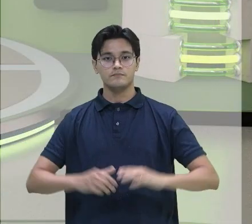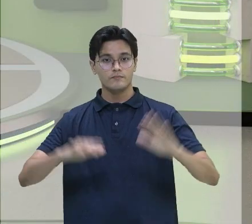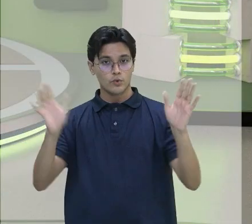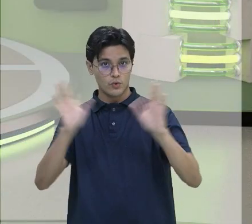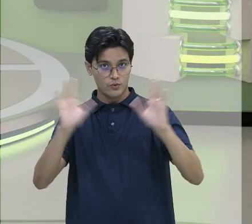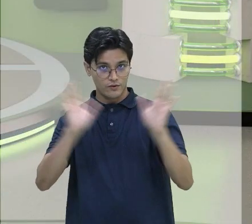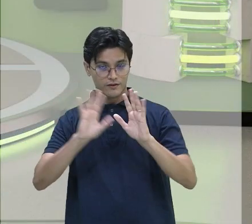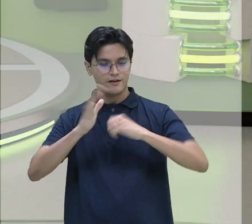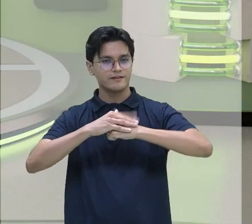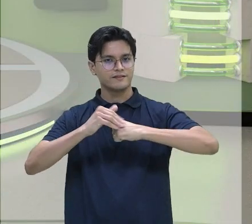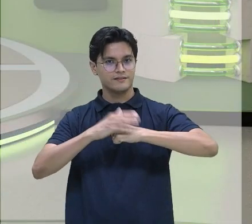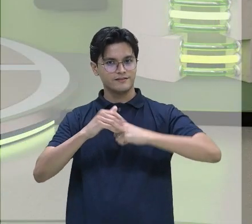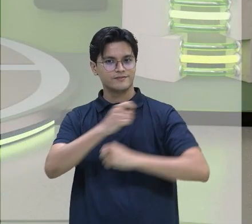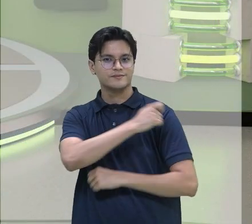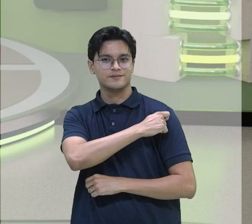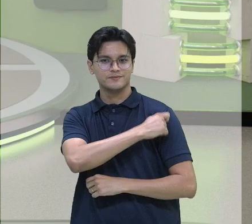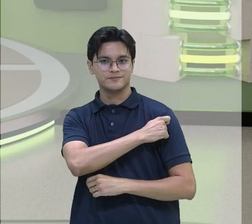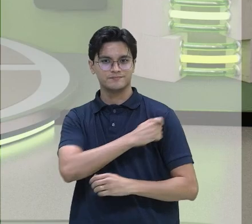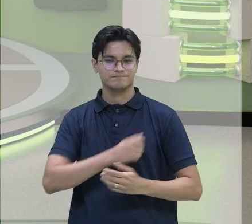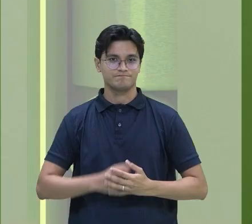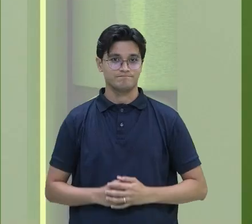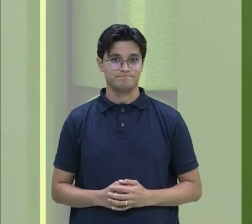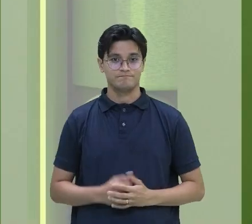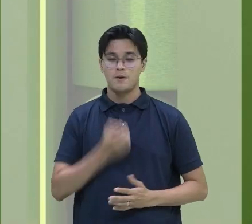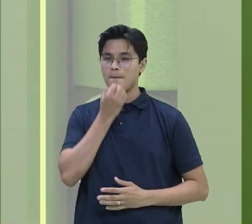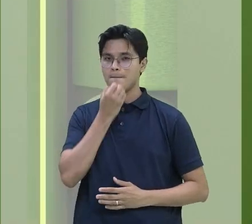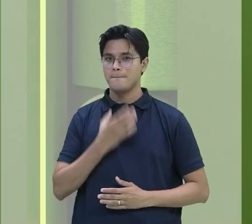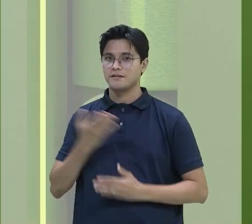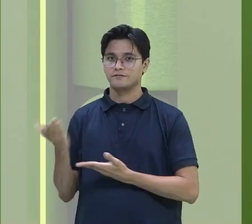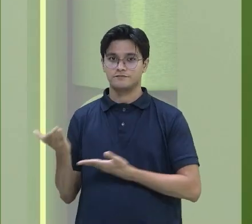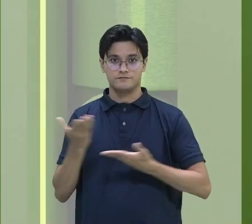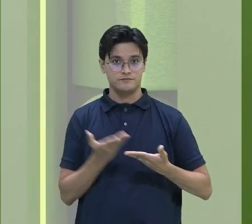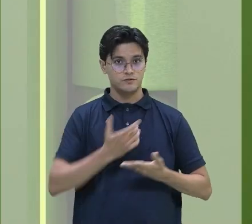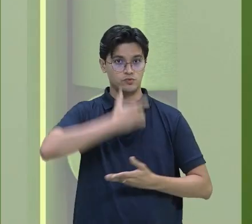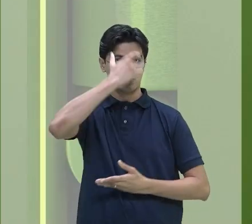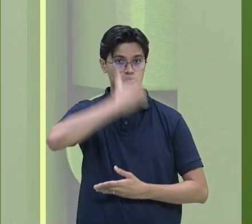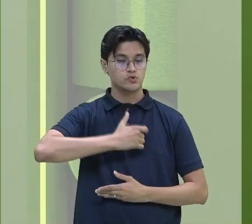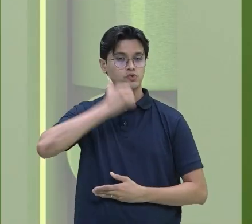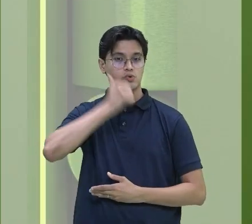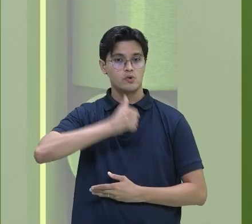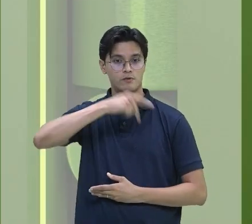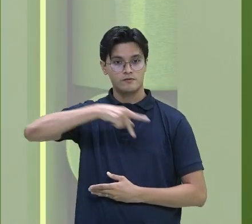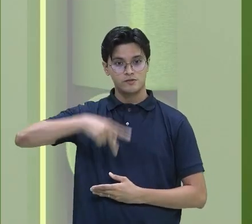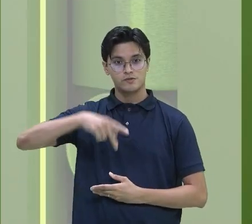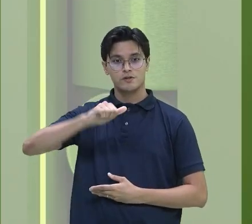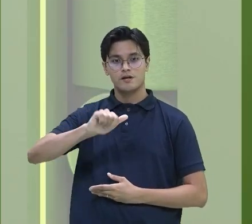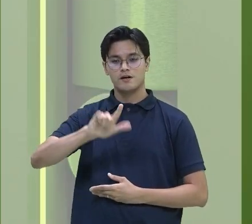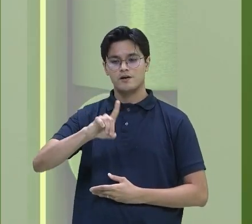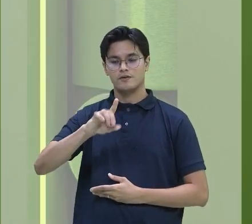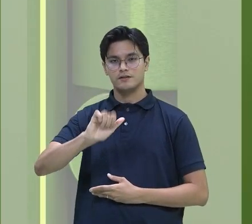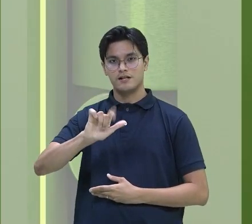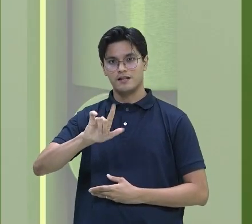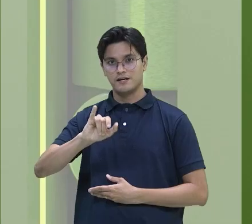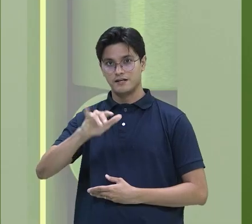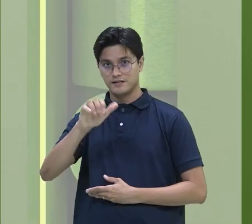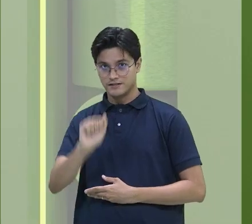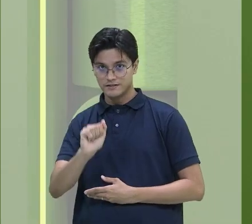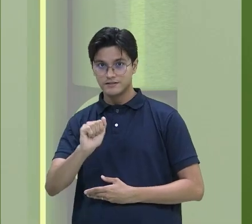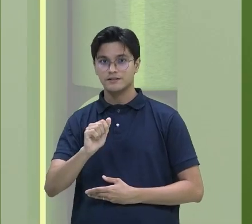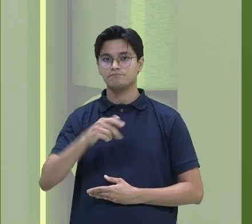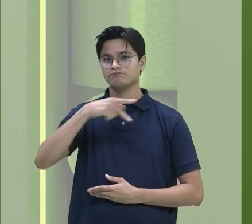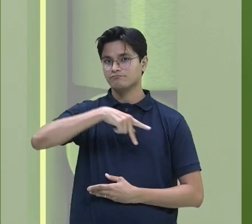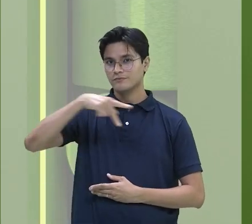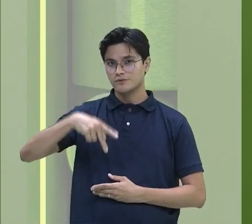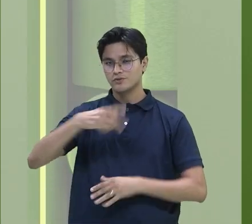Olá, queridos alunos! Bem-vindos! Eu sou a professora Aldaléa Santos, sua professora de